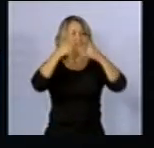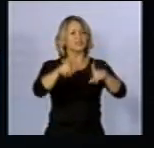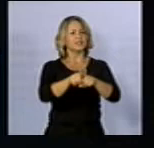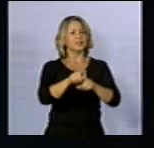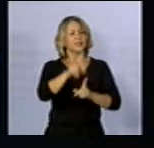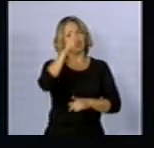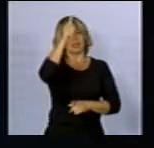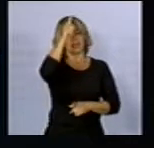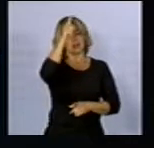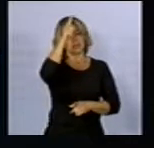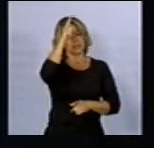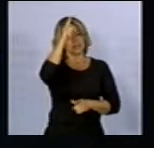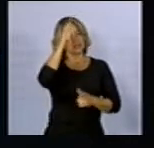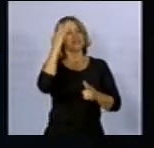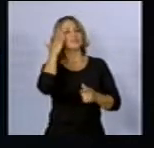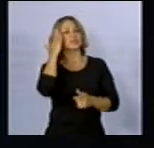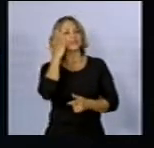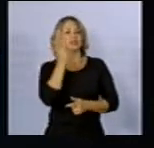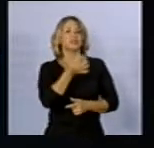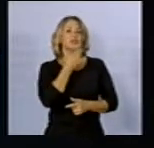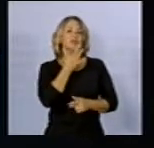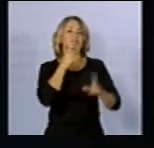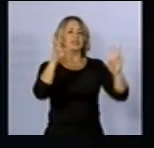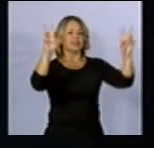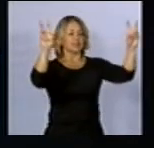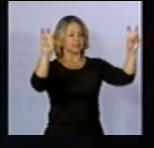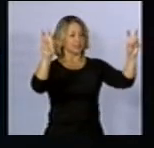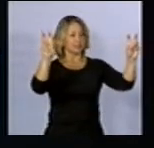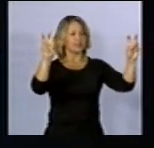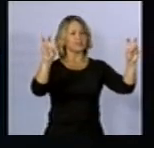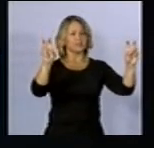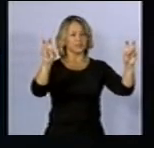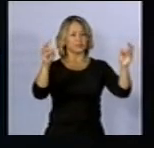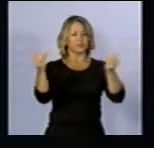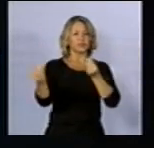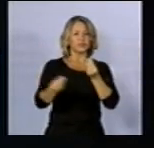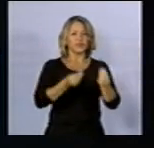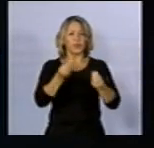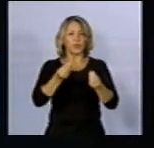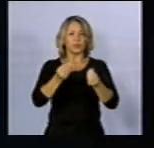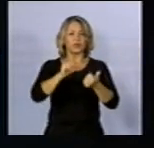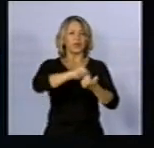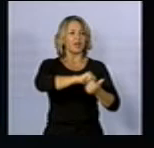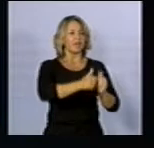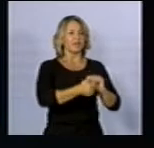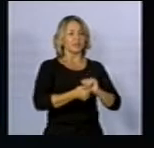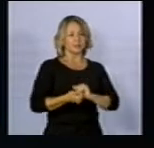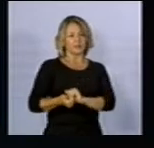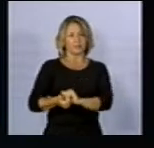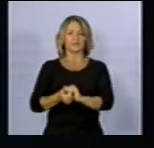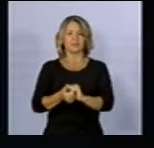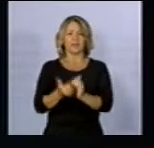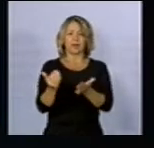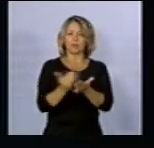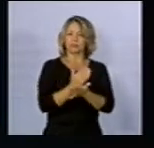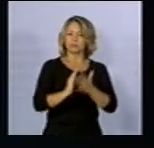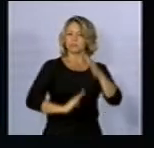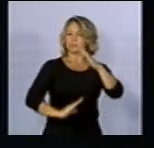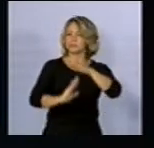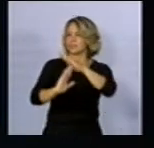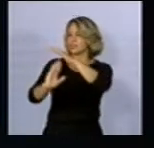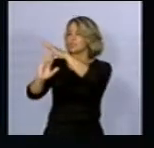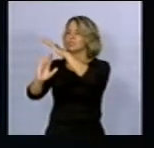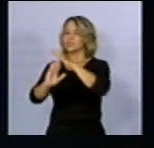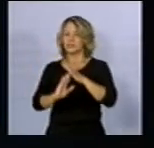tratando a questão no sentido de adaptação dos níveis